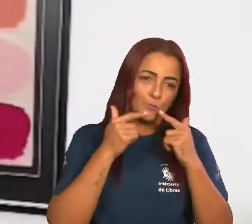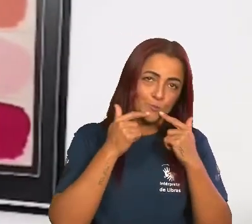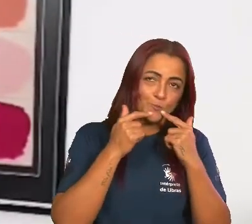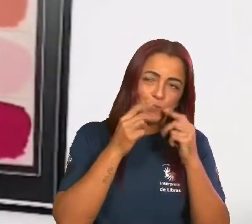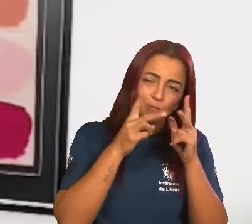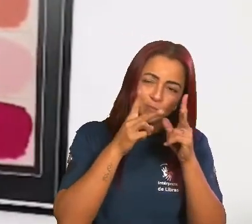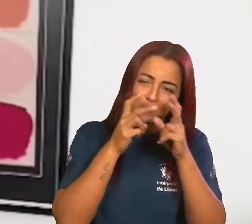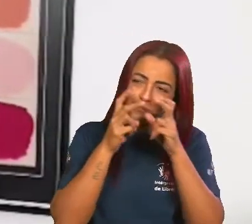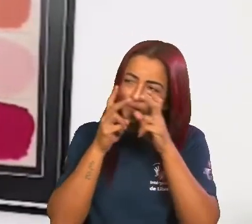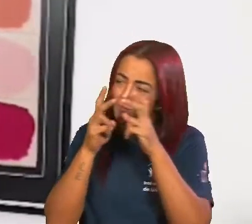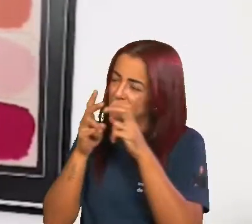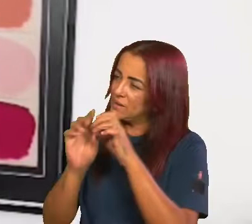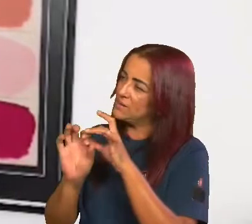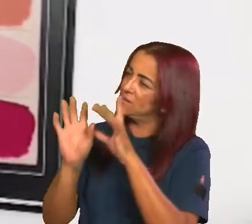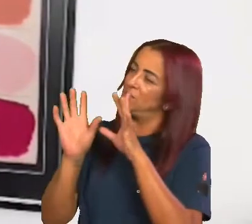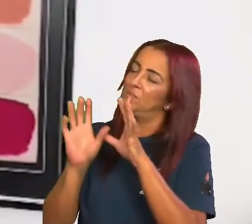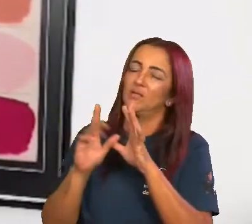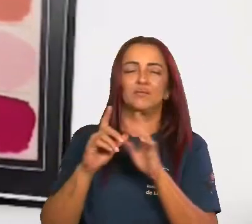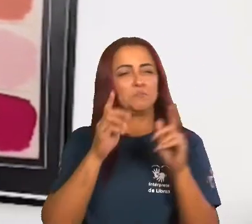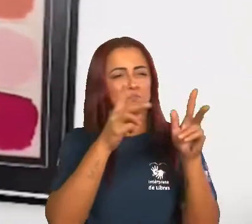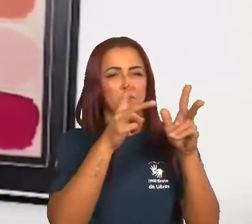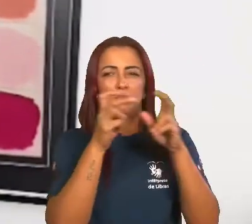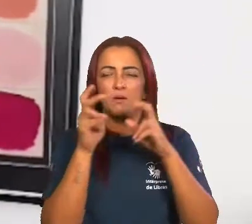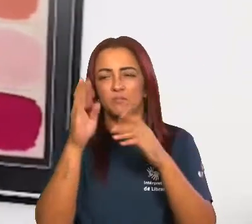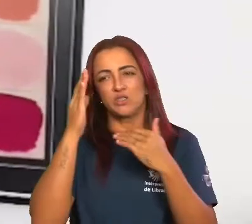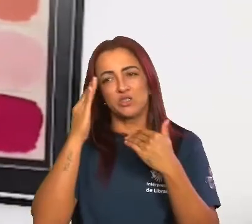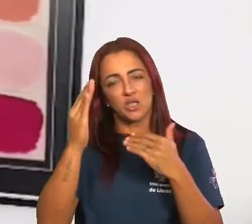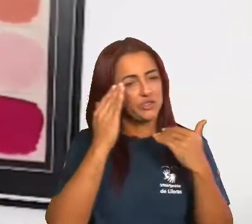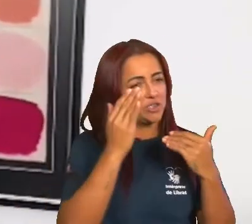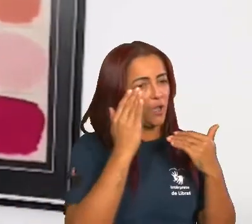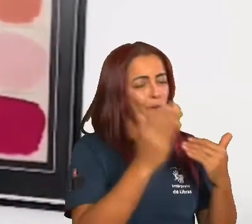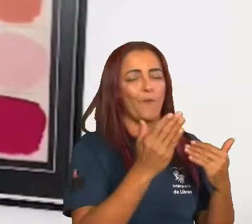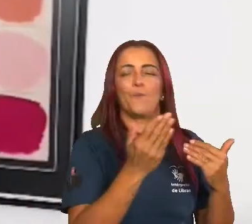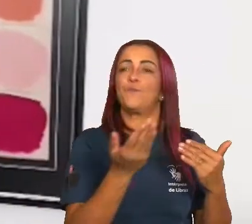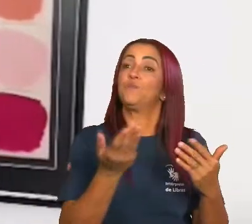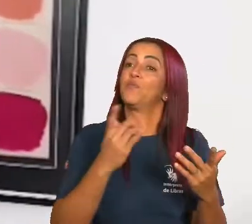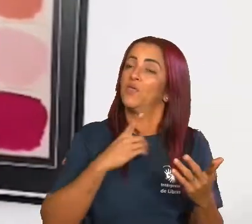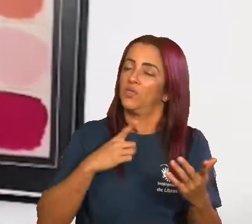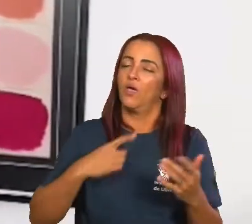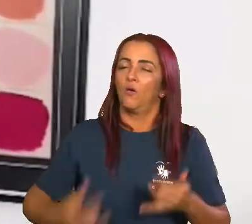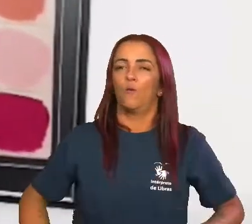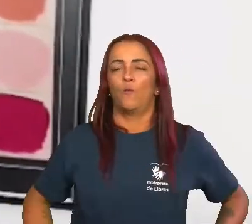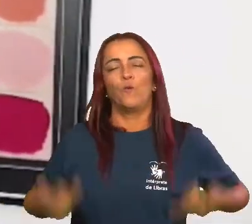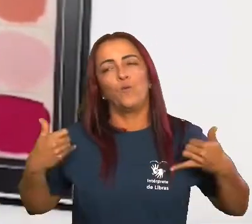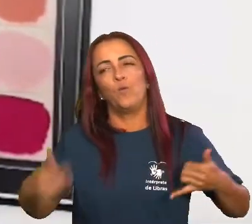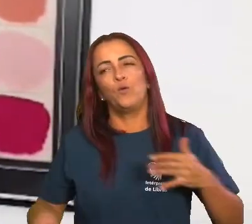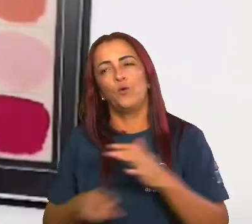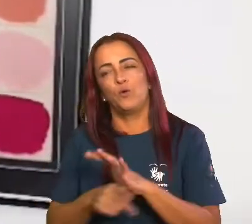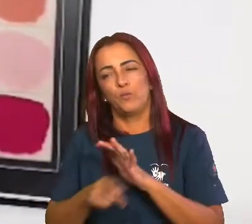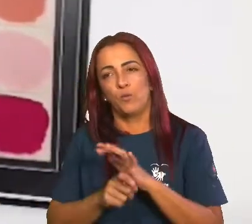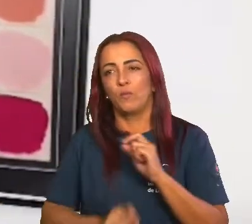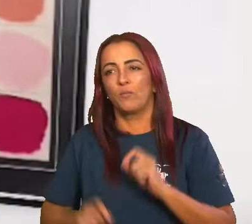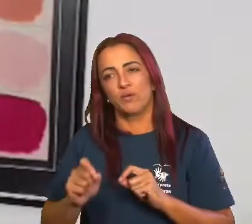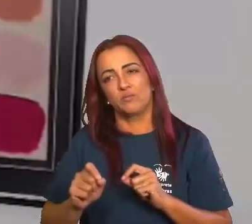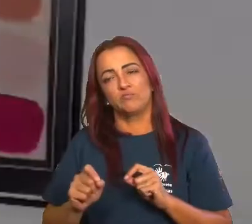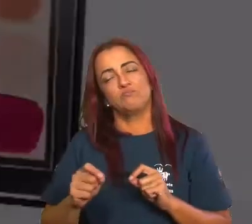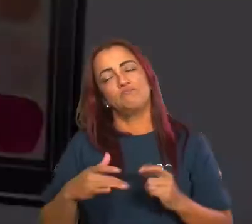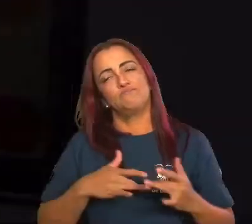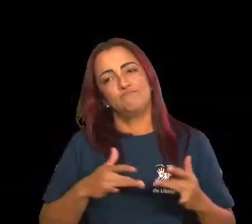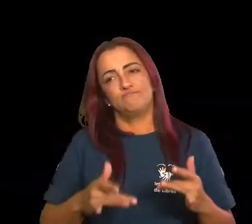pouco. É ver sorrisos de gratidão e é ter orgulho do amor mais genuíno que